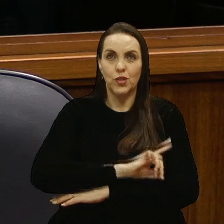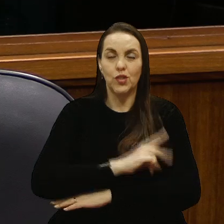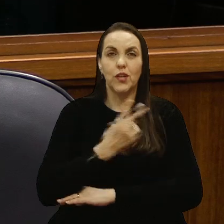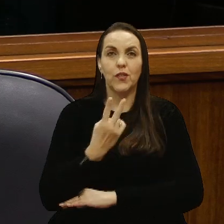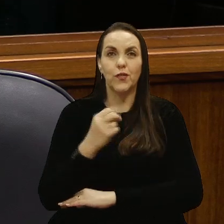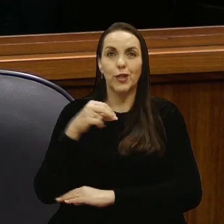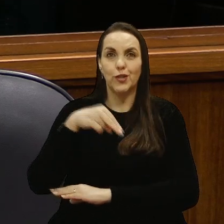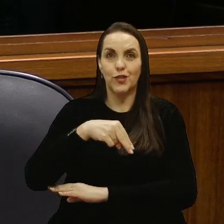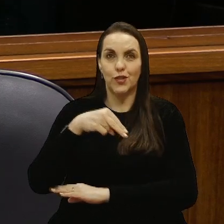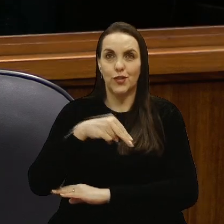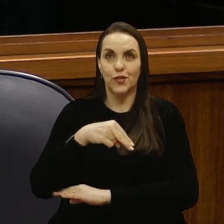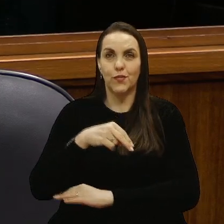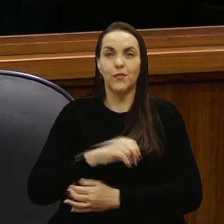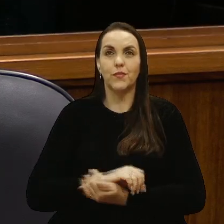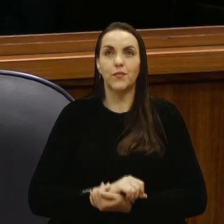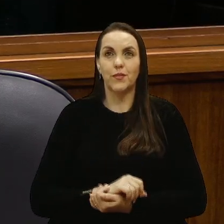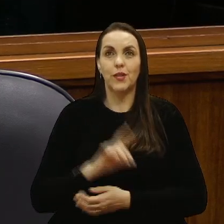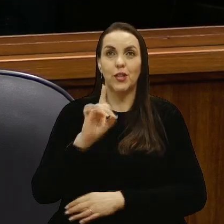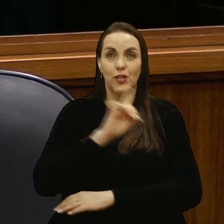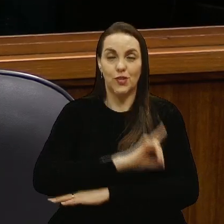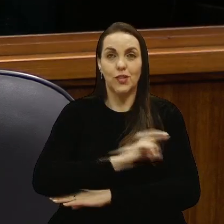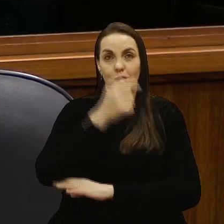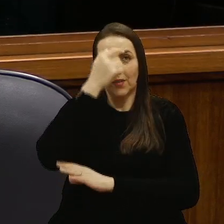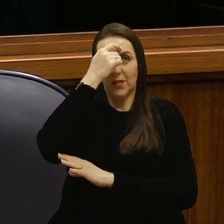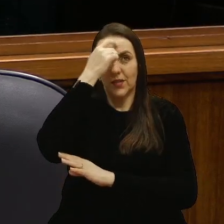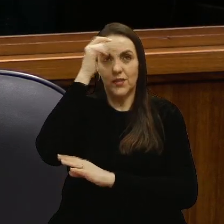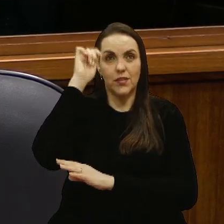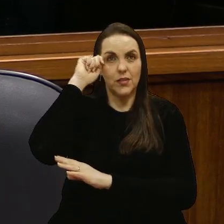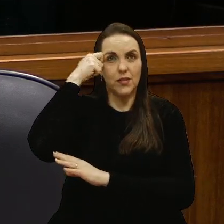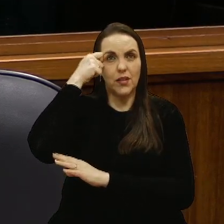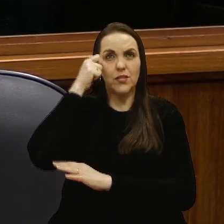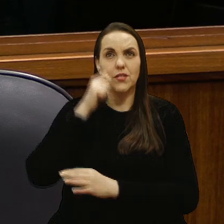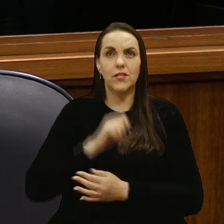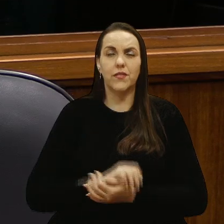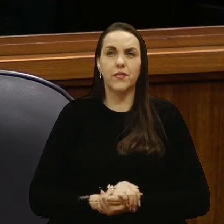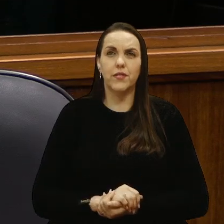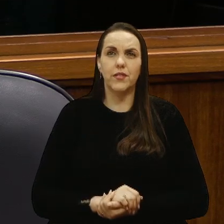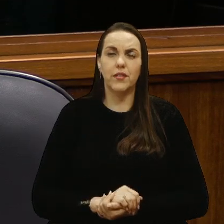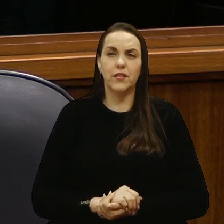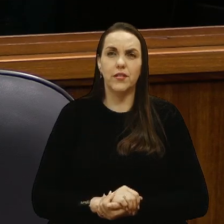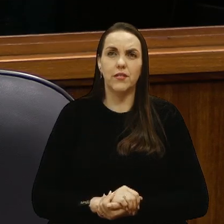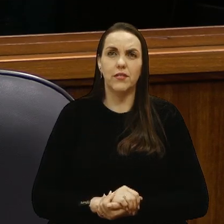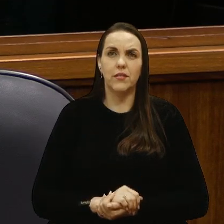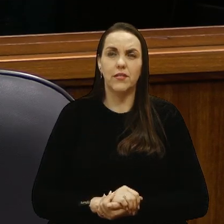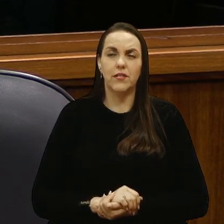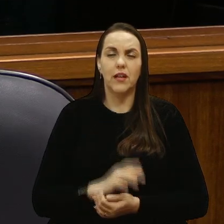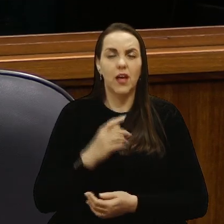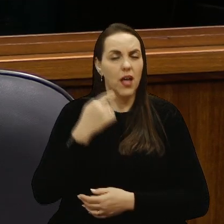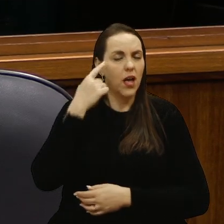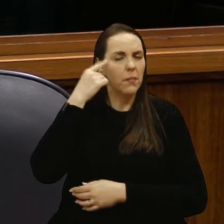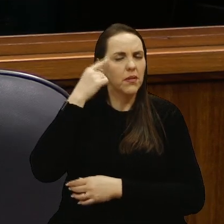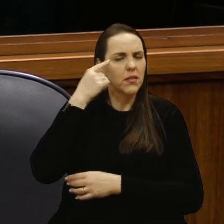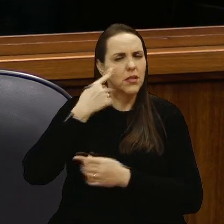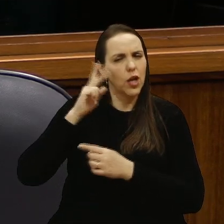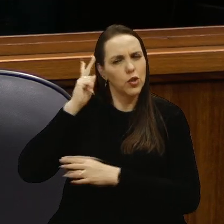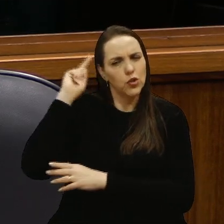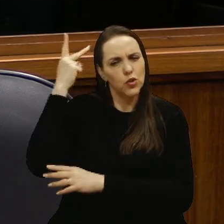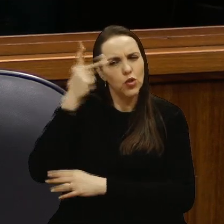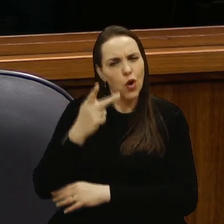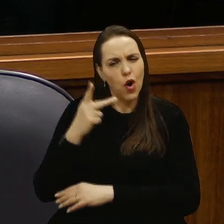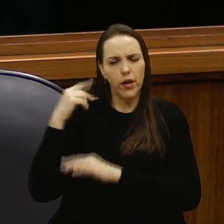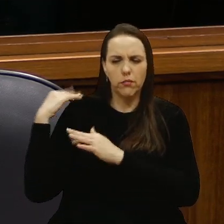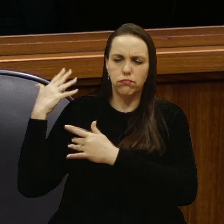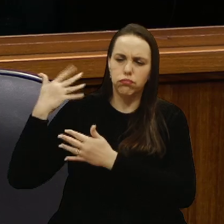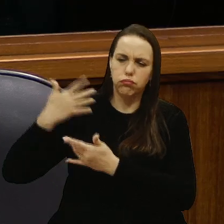de novembro, Dia da Consciência Negra. É um dia para nós pensarmos na nossa história, na nossa trajetória,